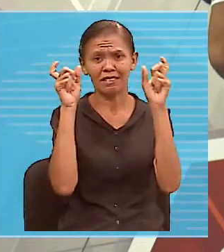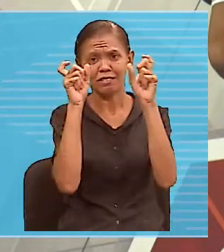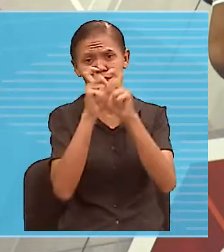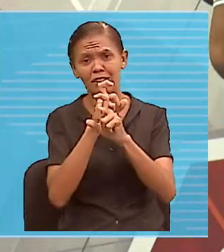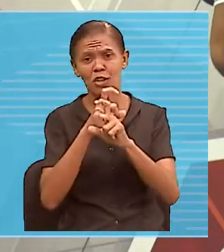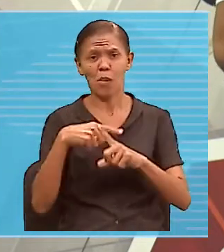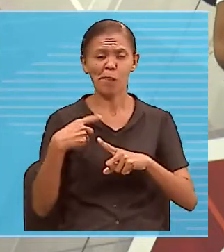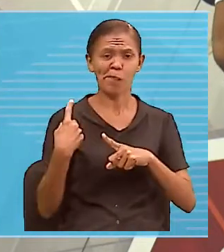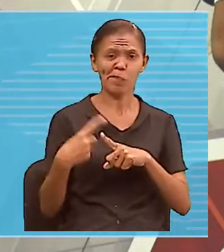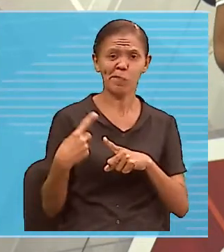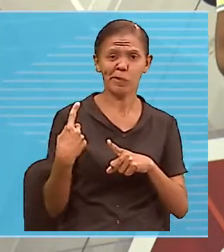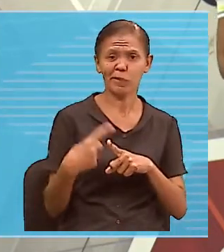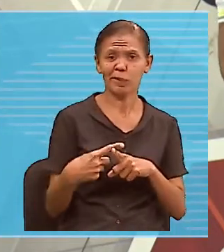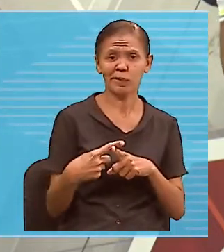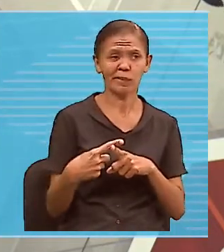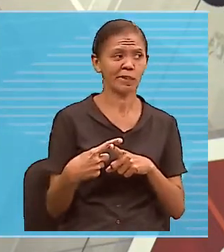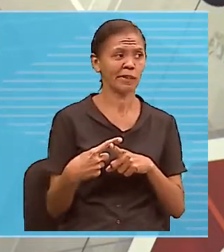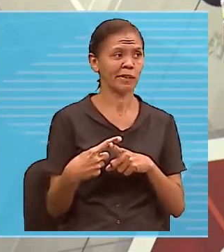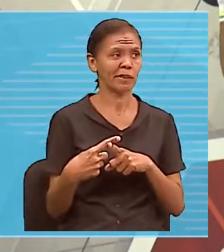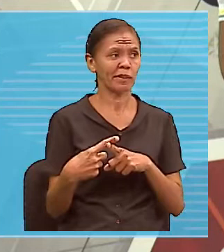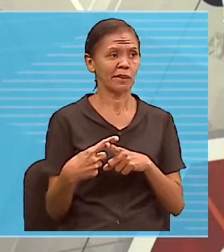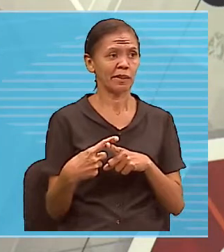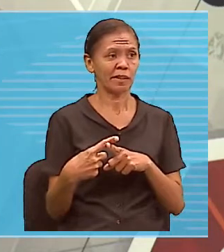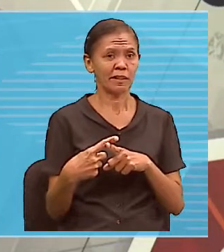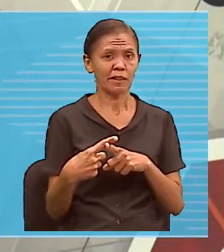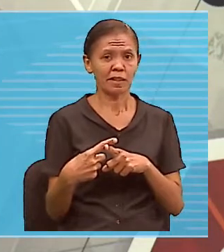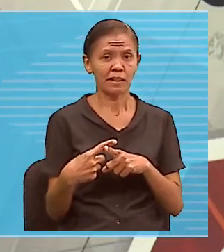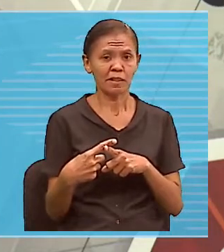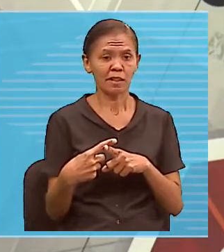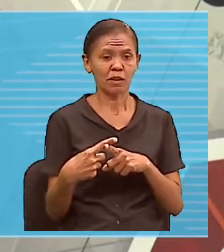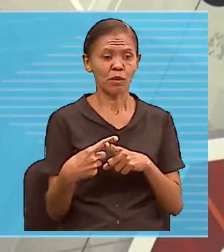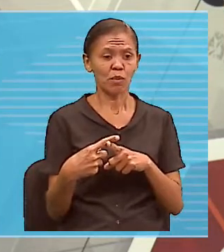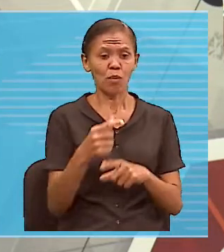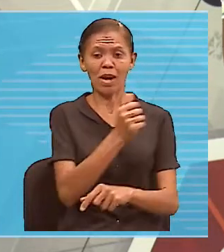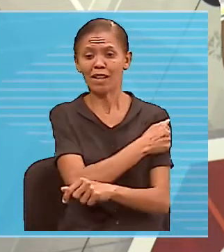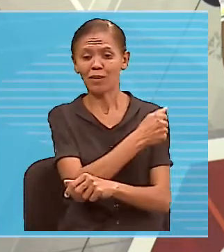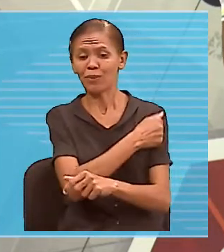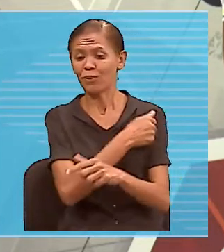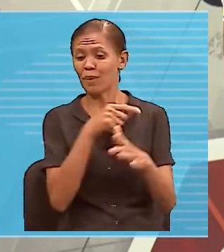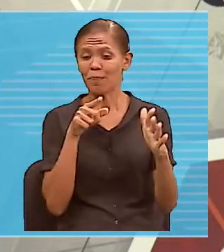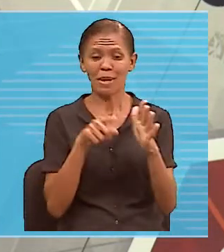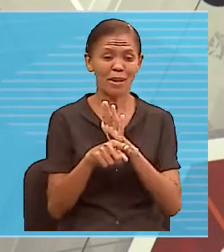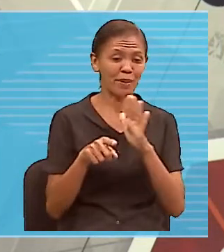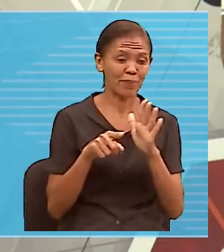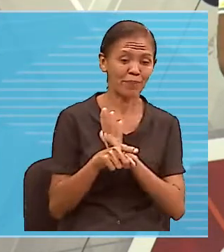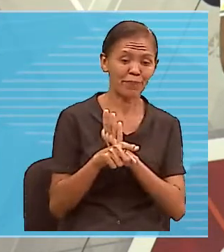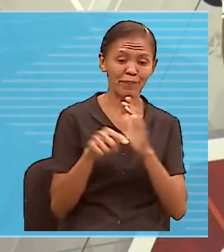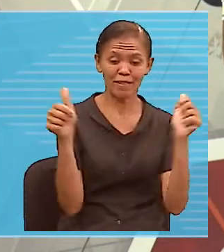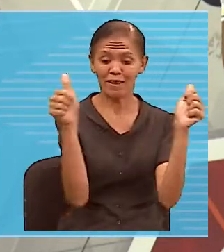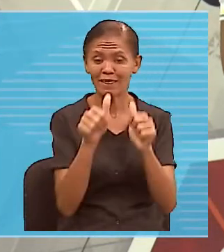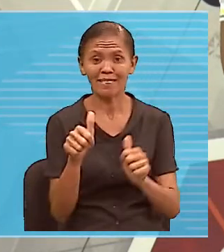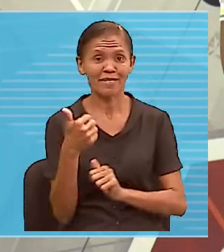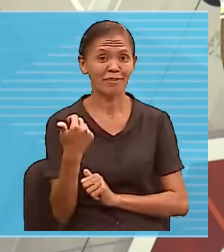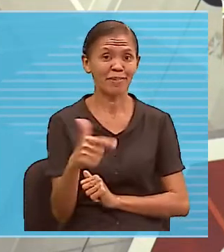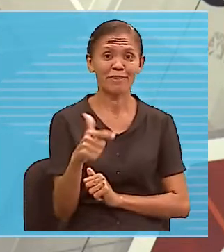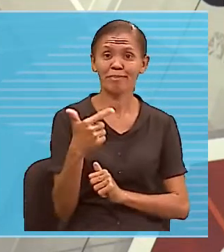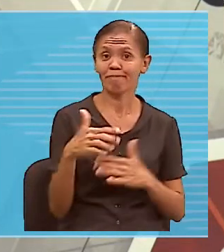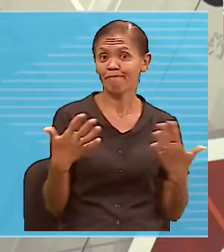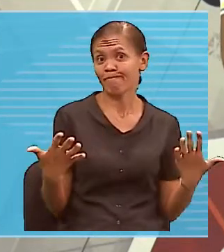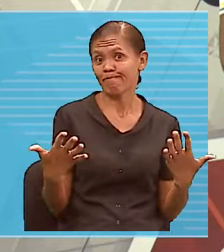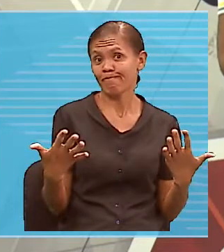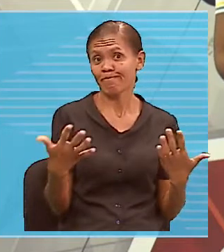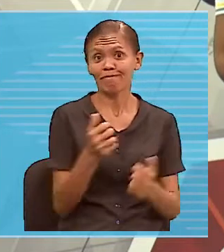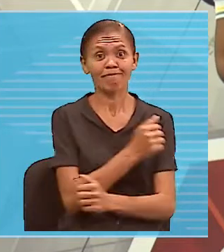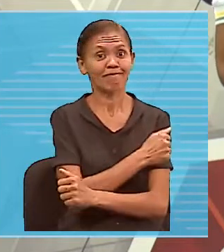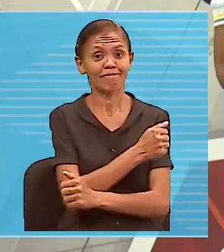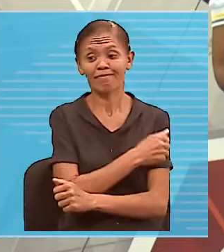tem, o que que você está passando, o que que você precisa, o que que você pode fazer para mudar isso. Não é ouvido o estudante. Então,